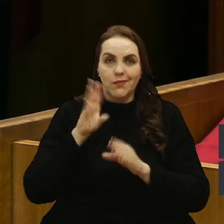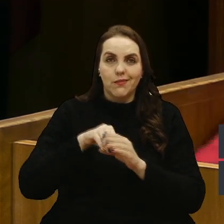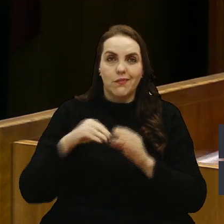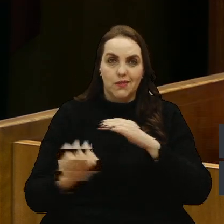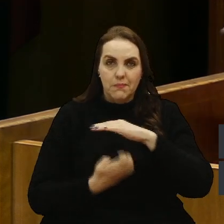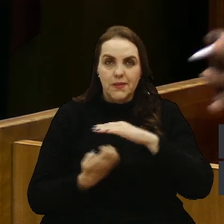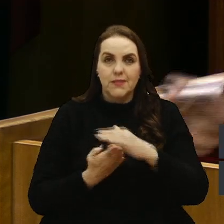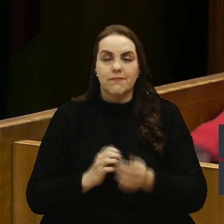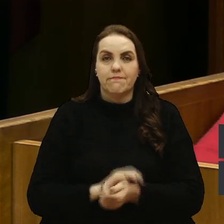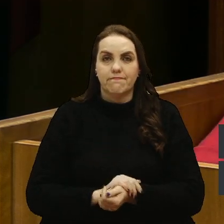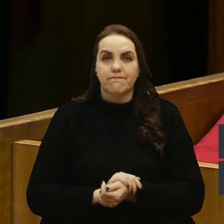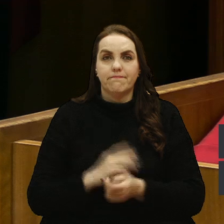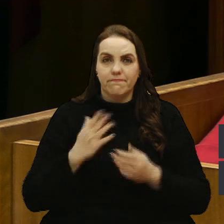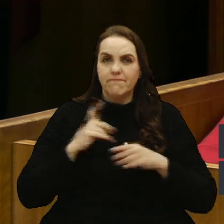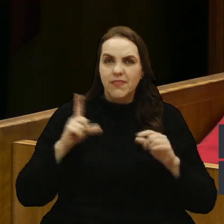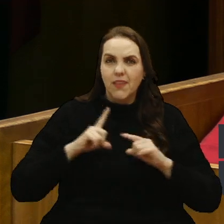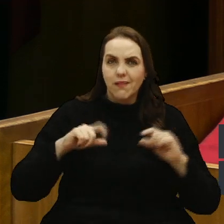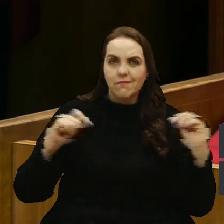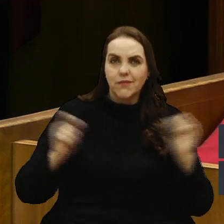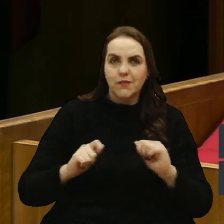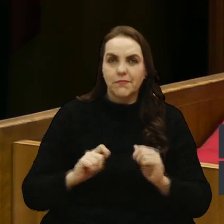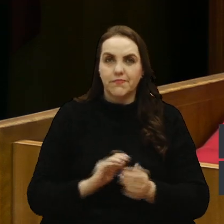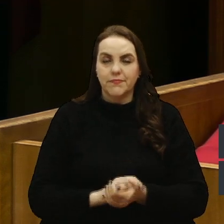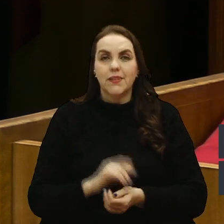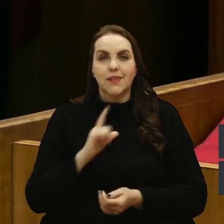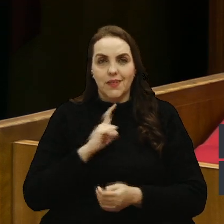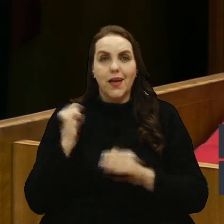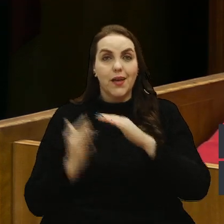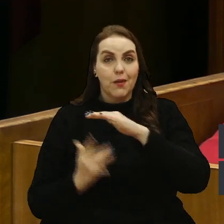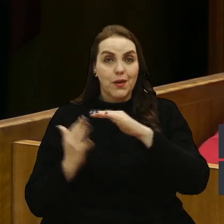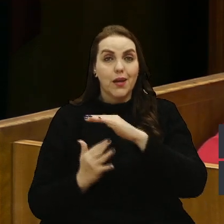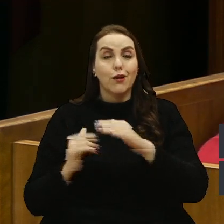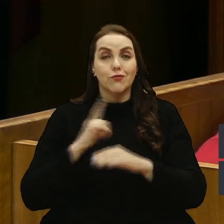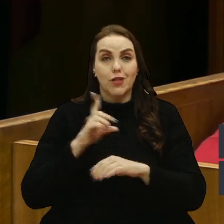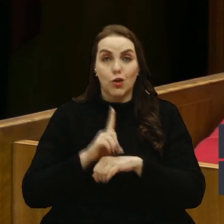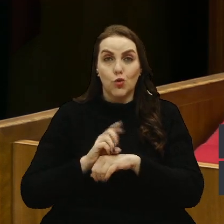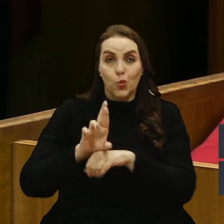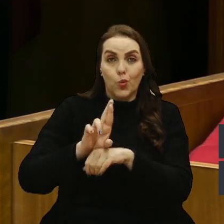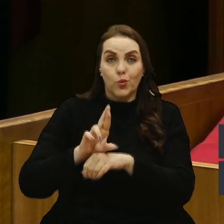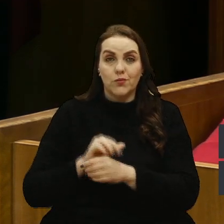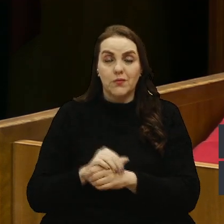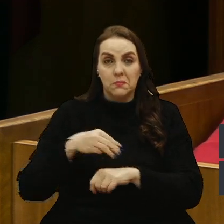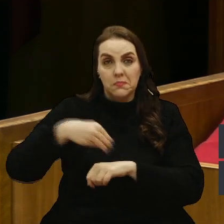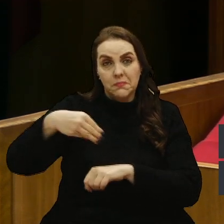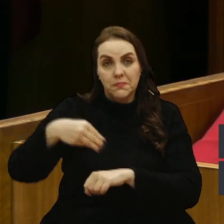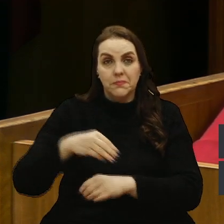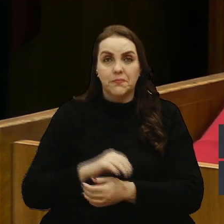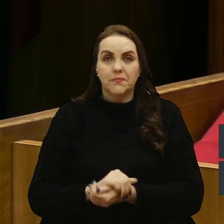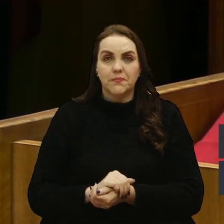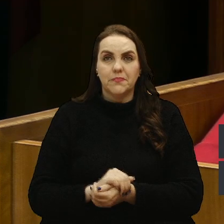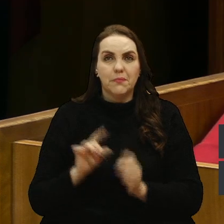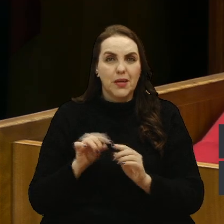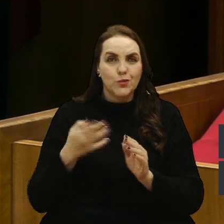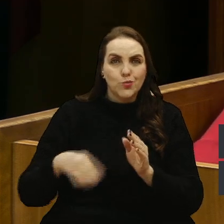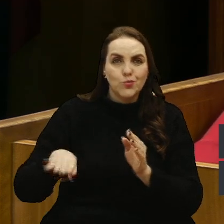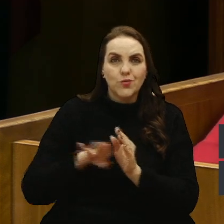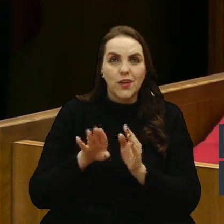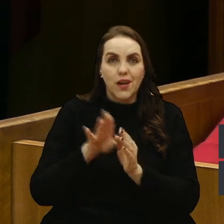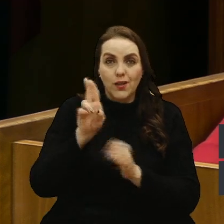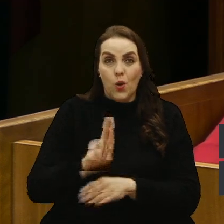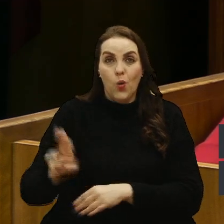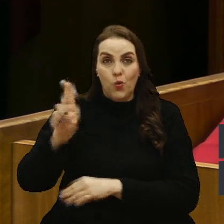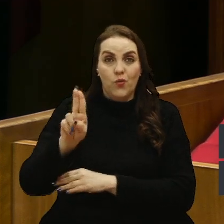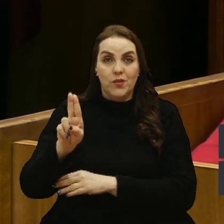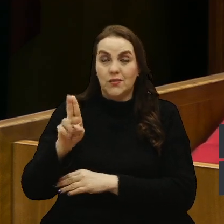empresas. A gente tem capacidade. Tem imigrante que tem doutorado, que tem mestrado, mas chegar na universidade não